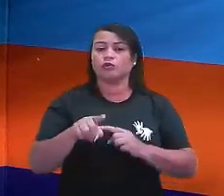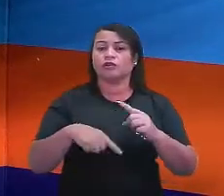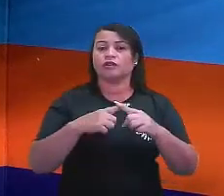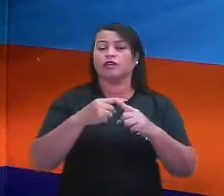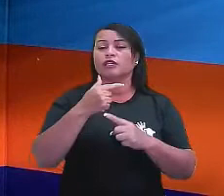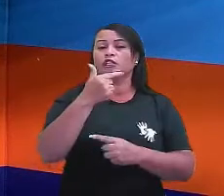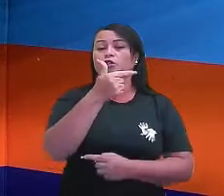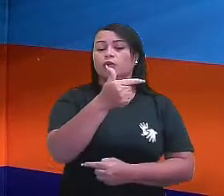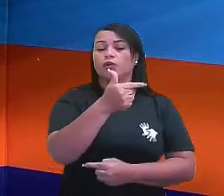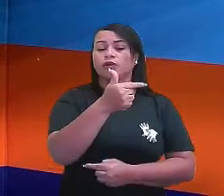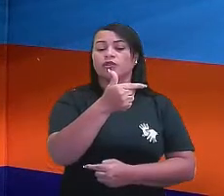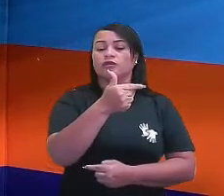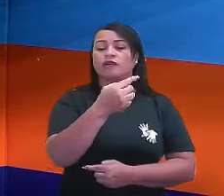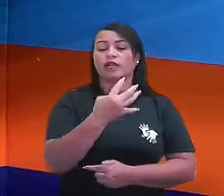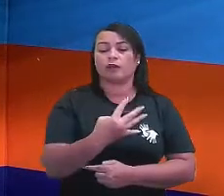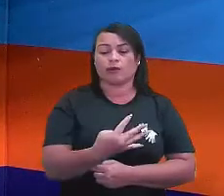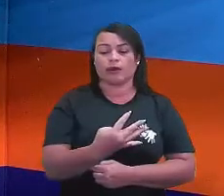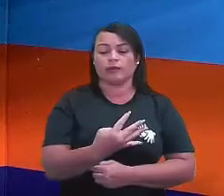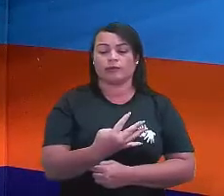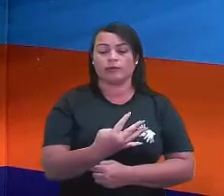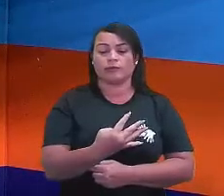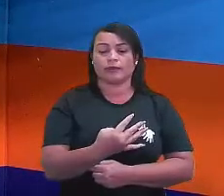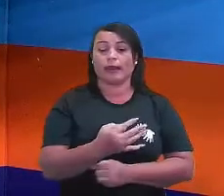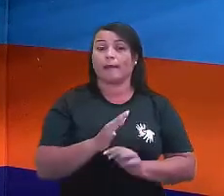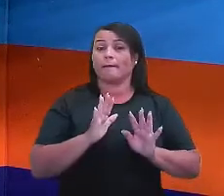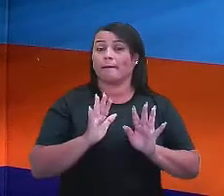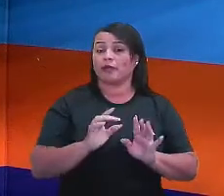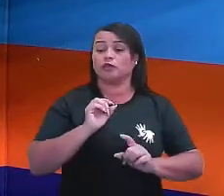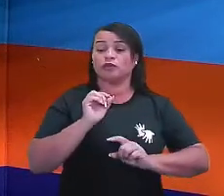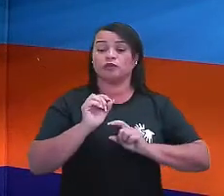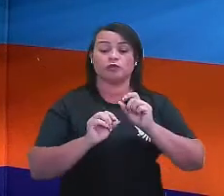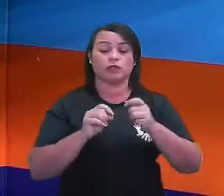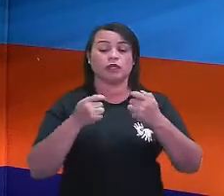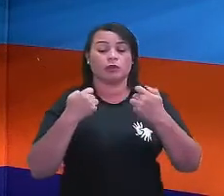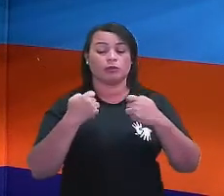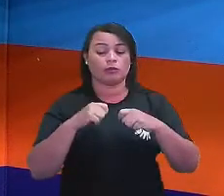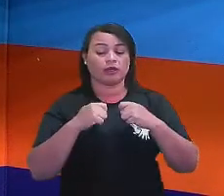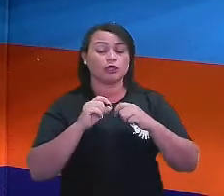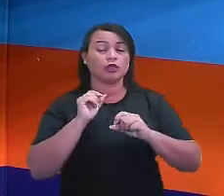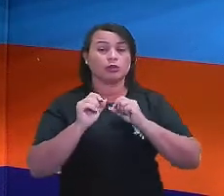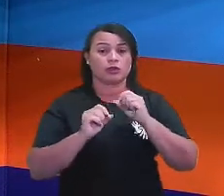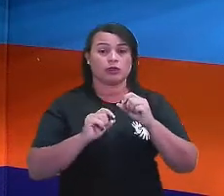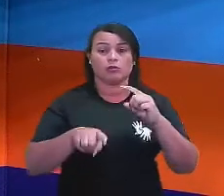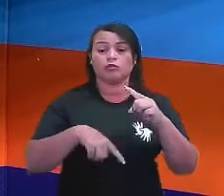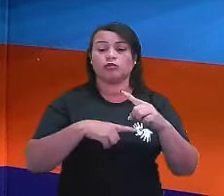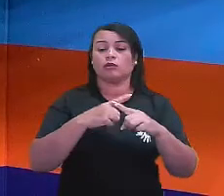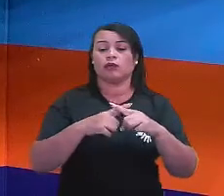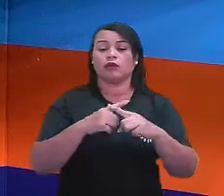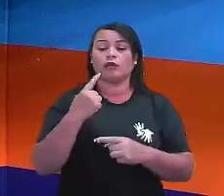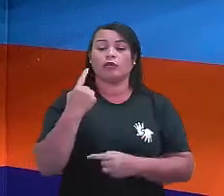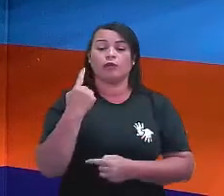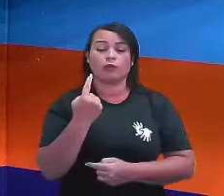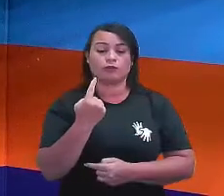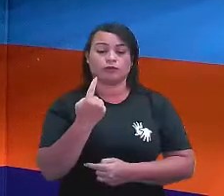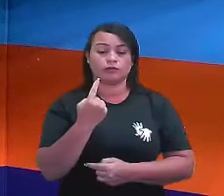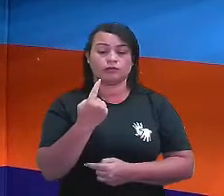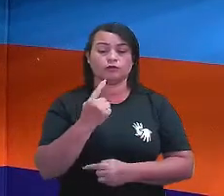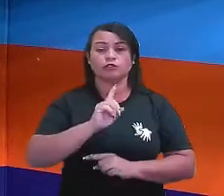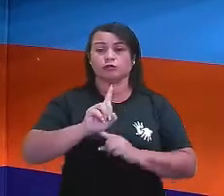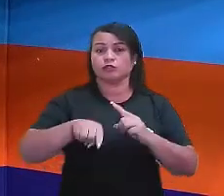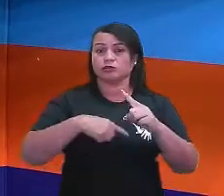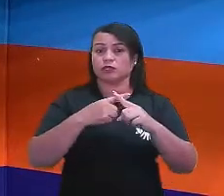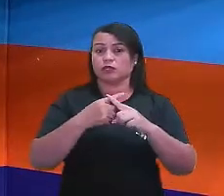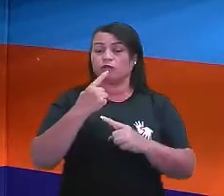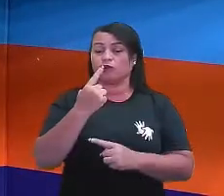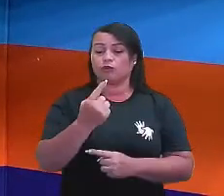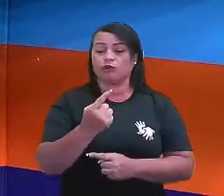2, que vai dar 4. Mas aí eu preciso multiplicar o 1, né? Quando eu fizer a multiplicação do 1, eu não